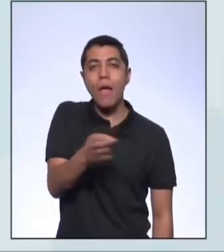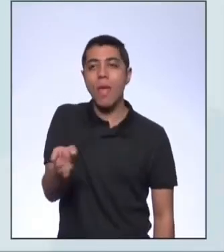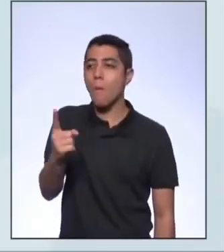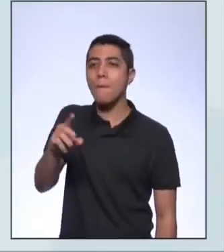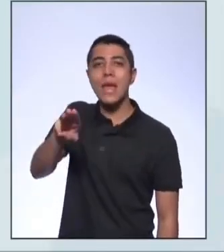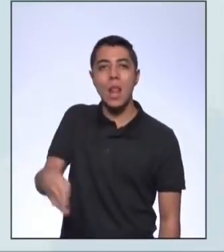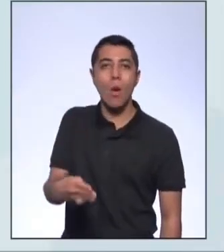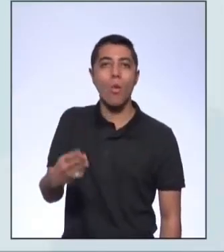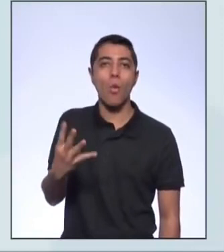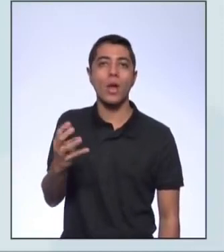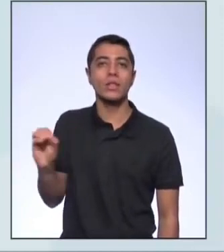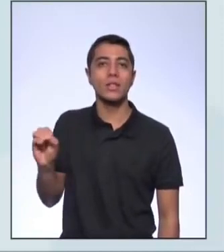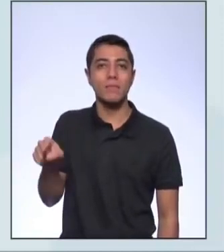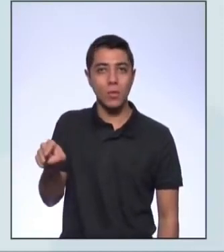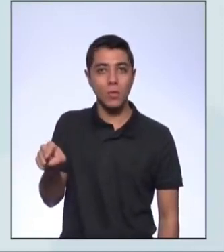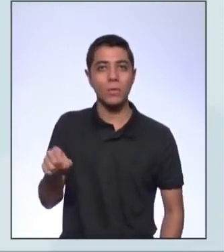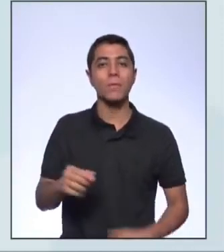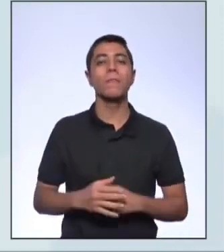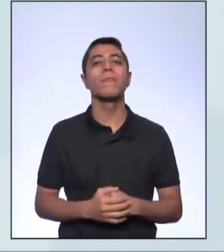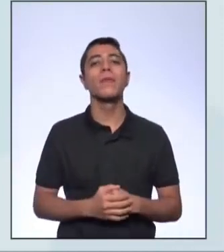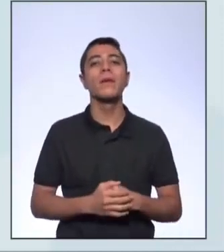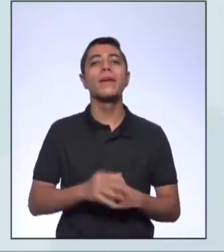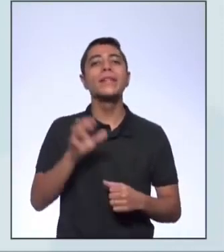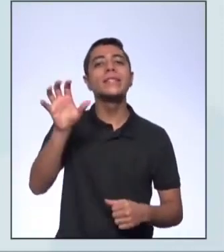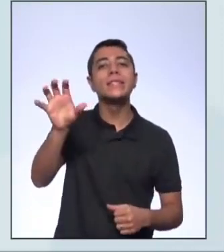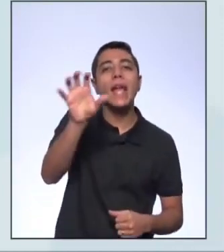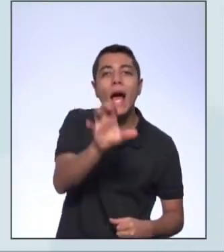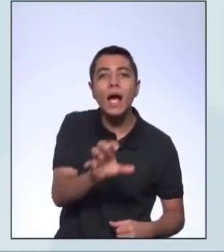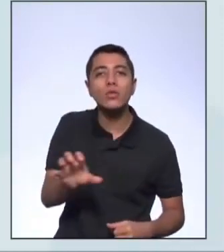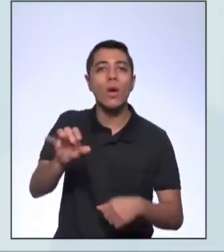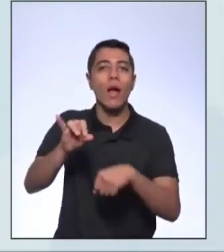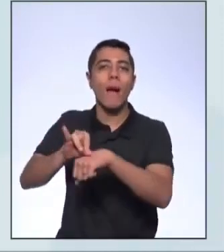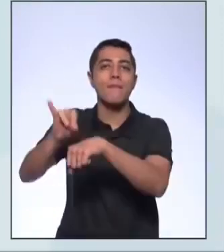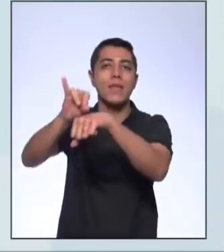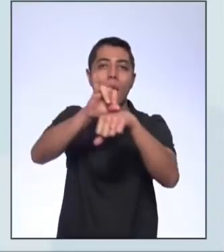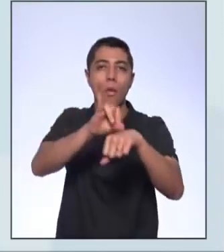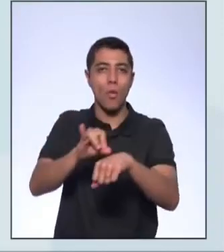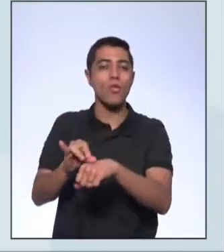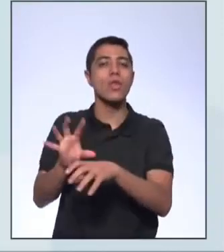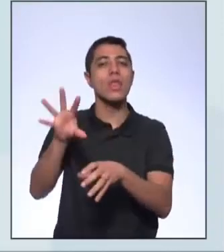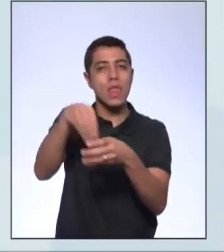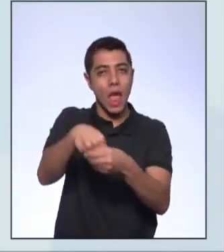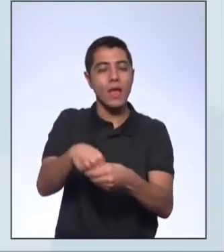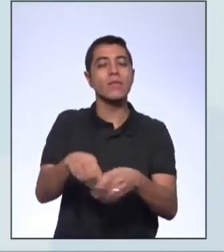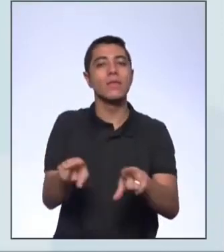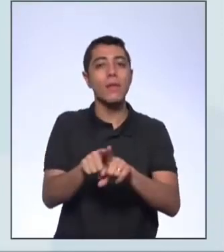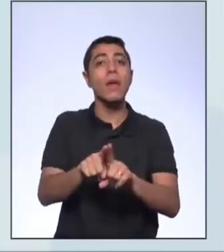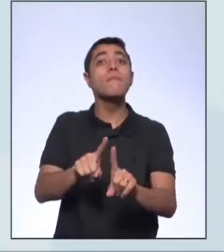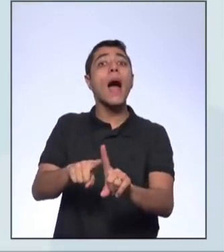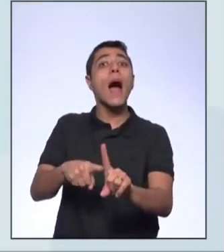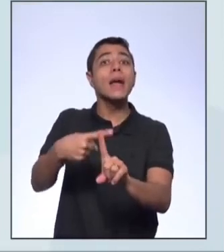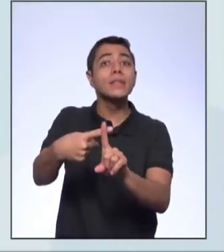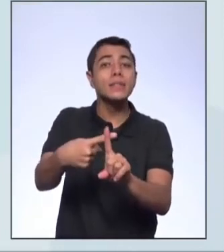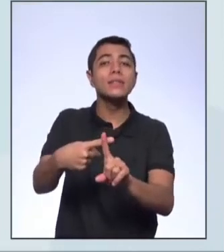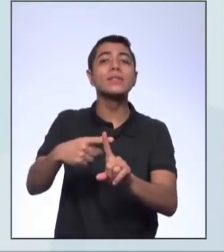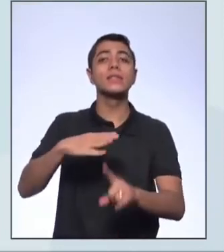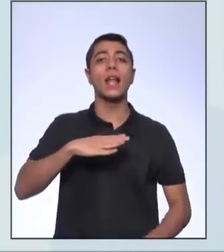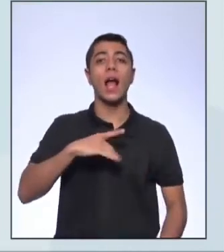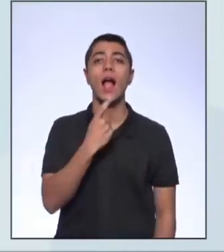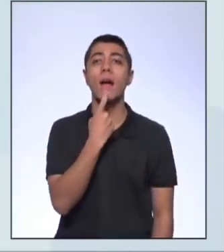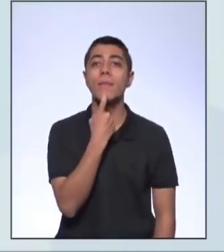inclui as capitais estaduais não classificadas no nível Metropolitano aí tinha Campinas é lembra que eu falei Campinas agora